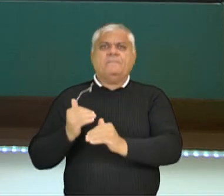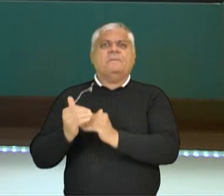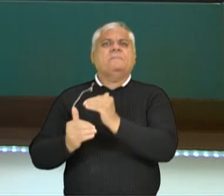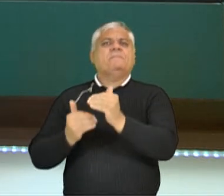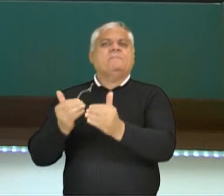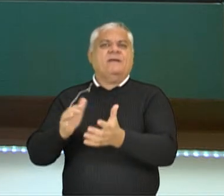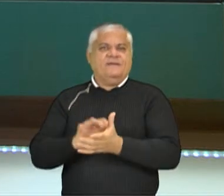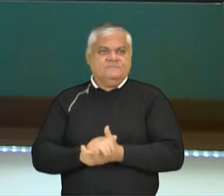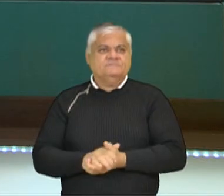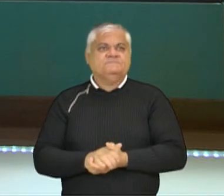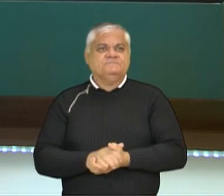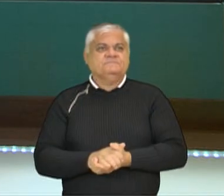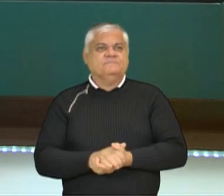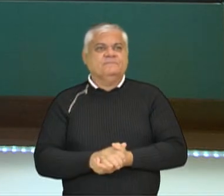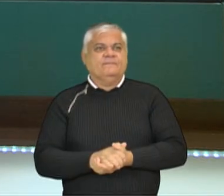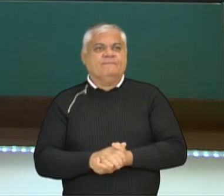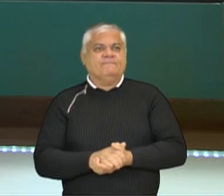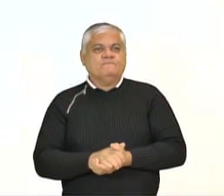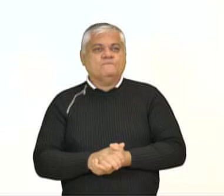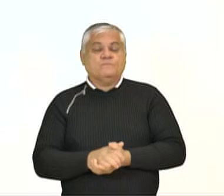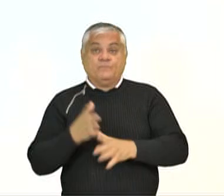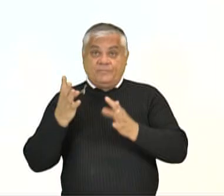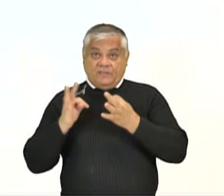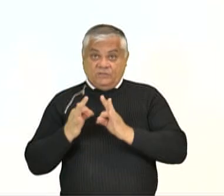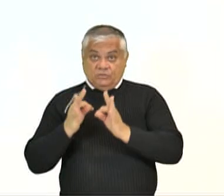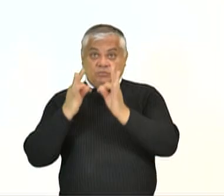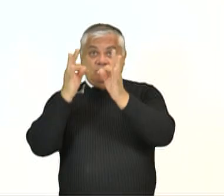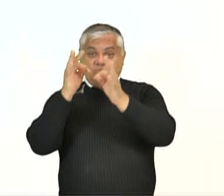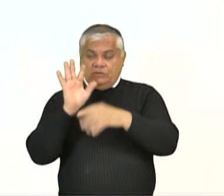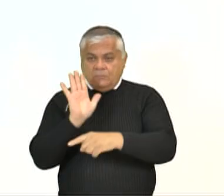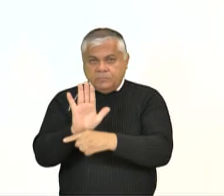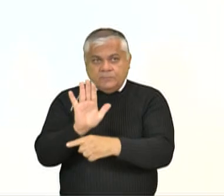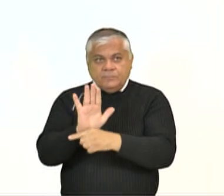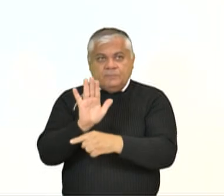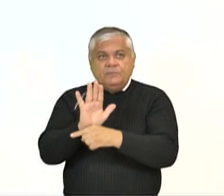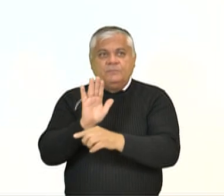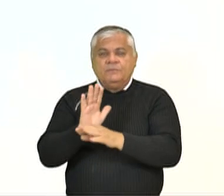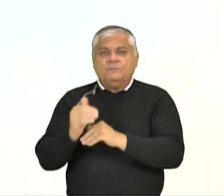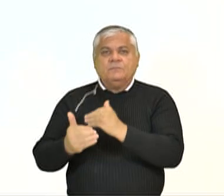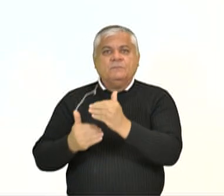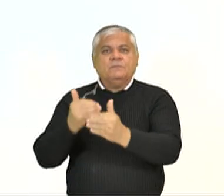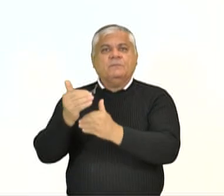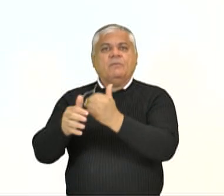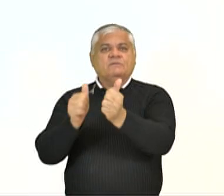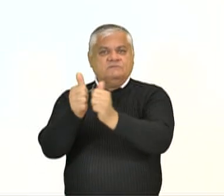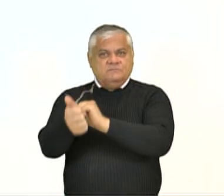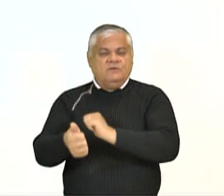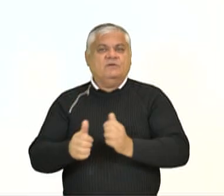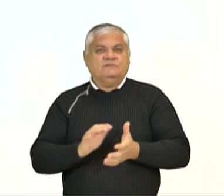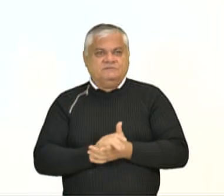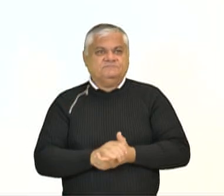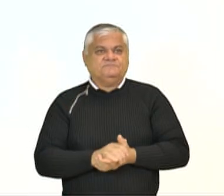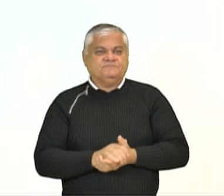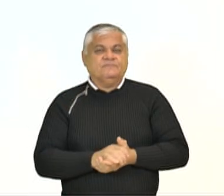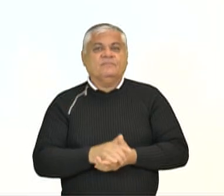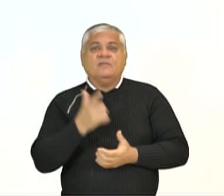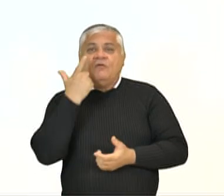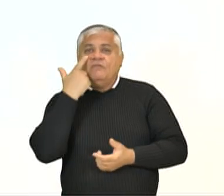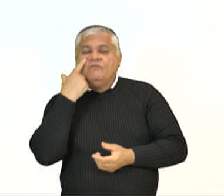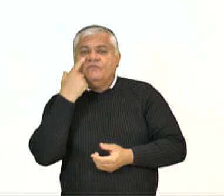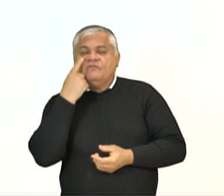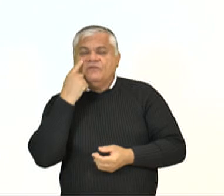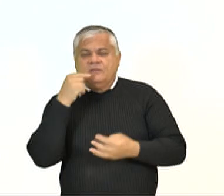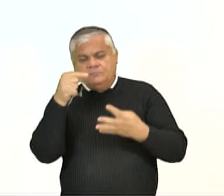Então, a gente vai ver um pouquinho sobre isso. Tecnologias que contribuíram na evolução dos esportes. Então, a gente vai ver algumas